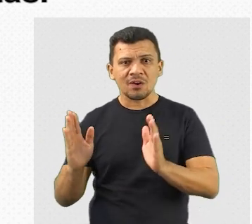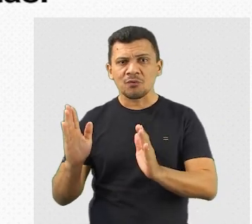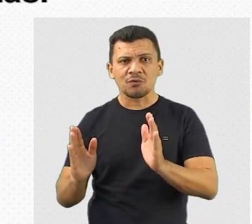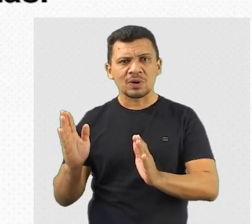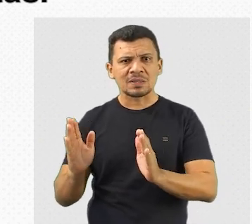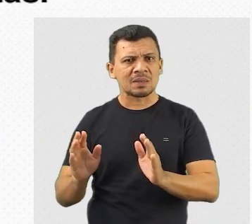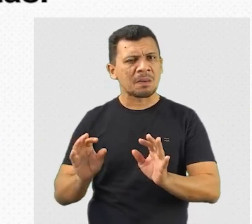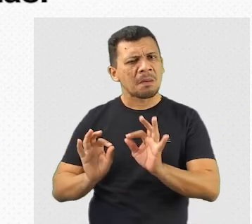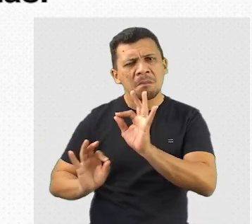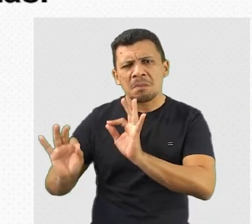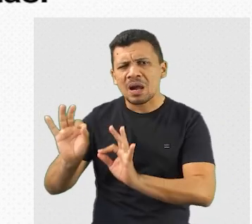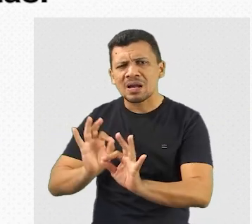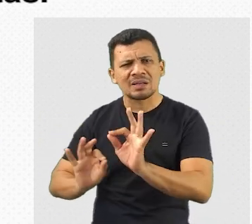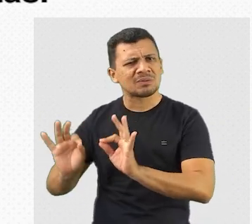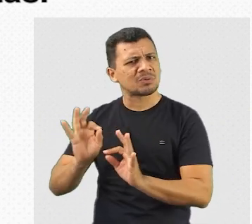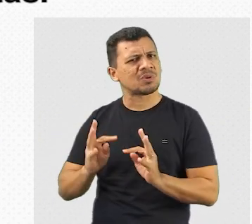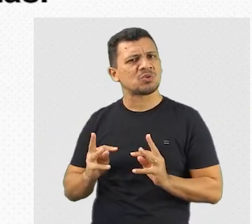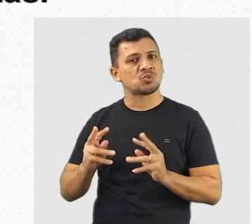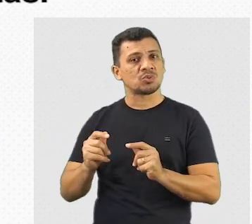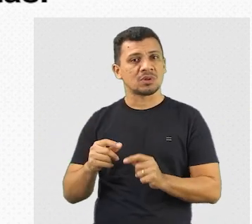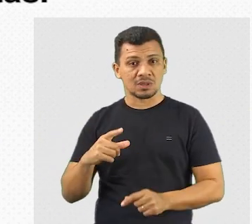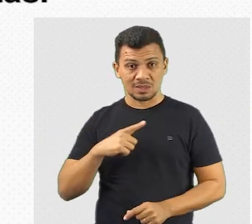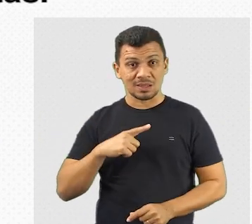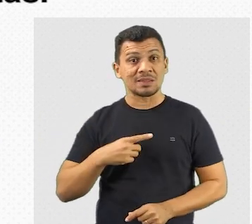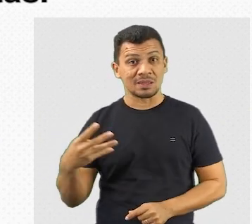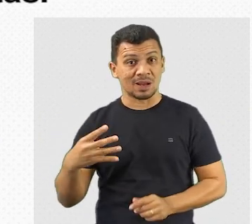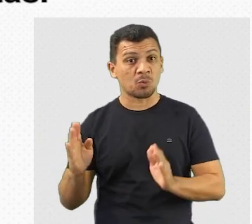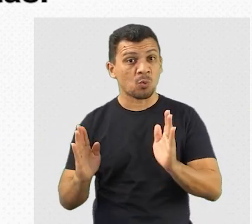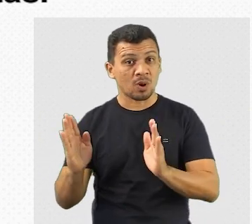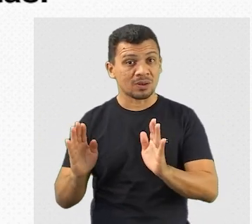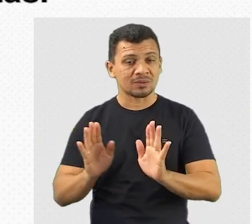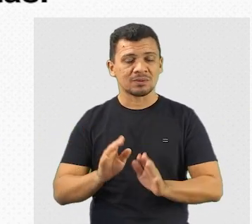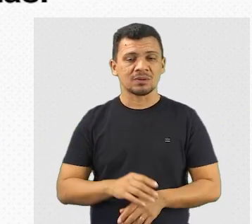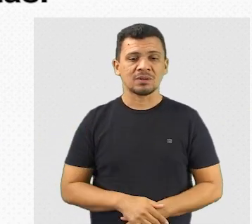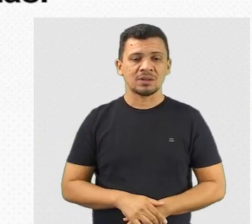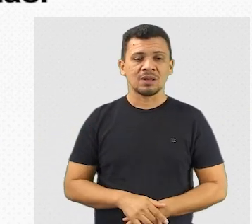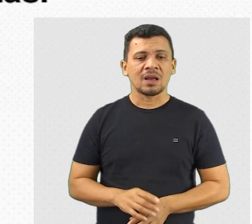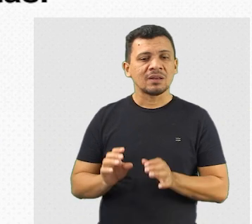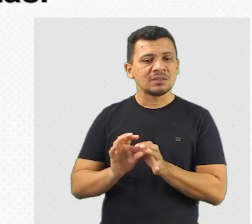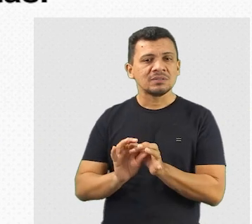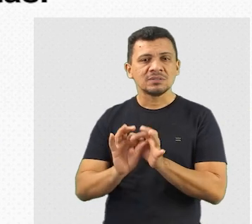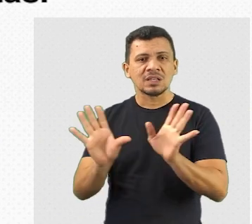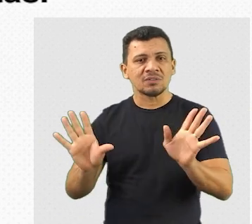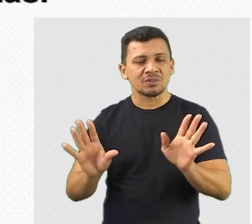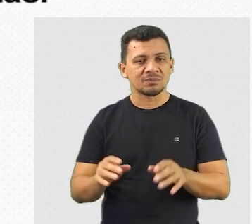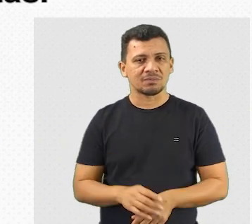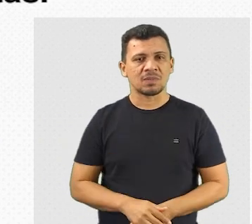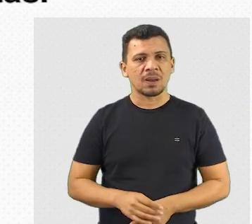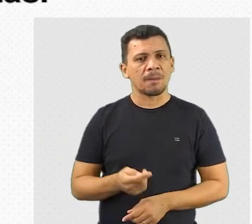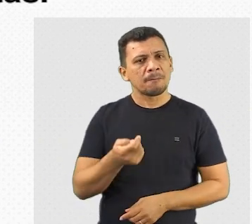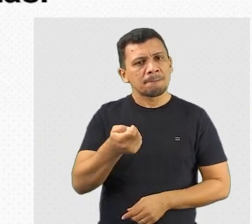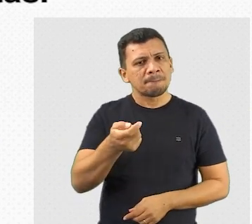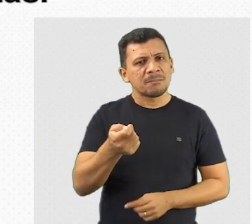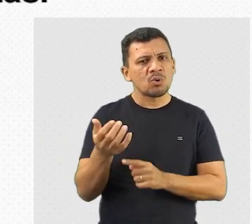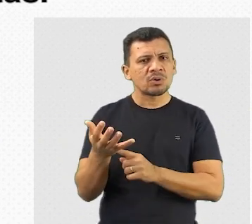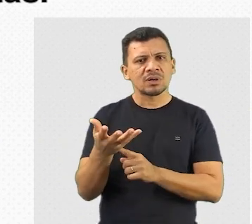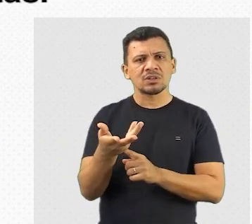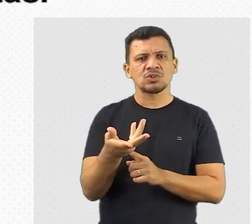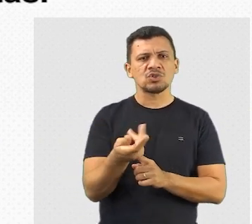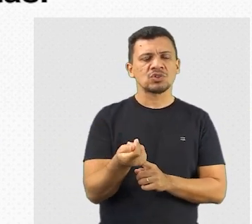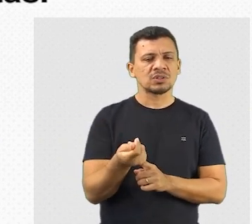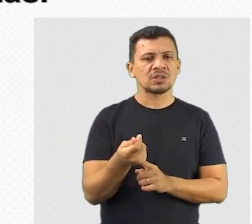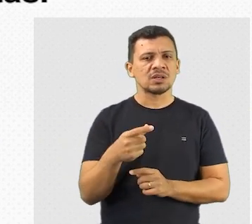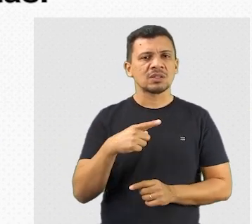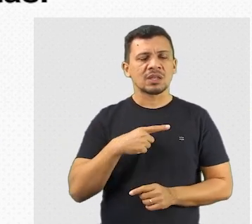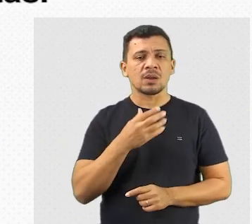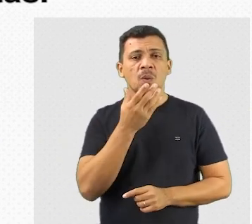mais ornamental de todas. Ainda tem a quarta fase, o quarto estilo. Mais livre, menos pomposa, pouco artística, mas o efeito de profundidade é achatado. As